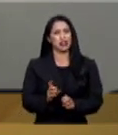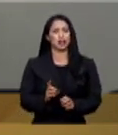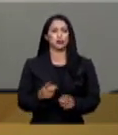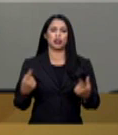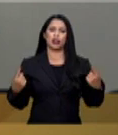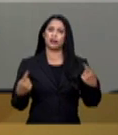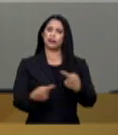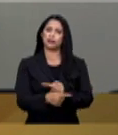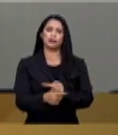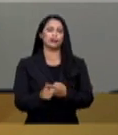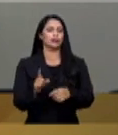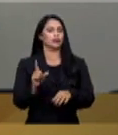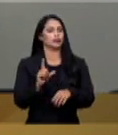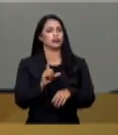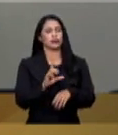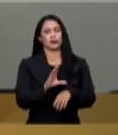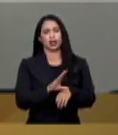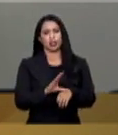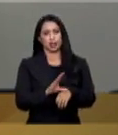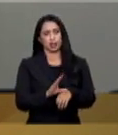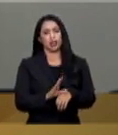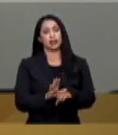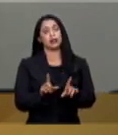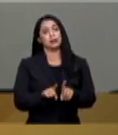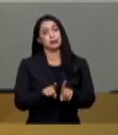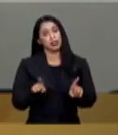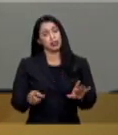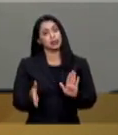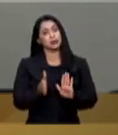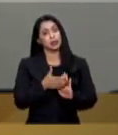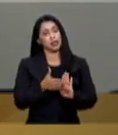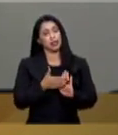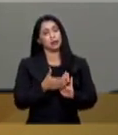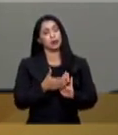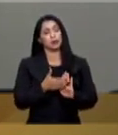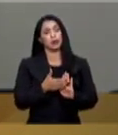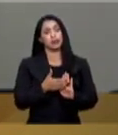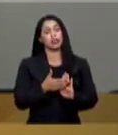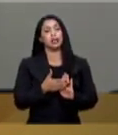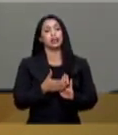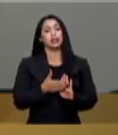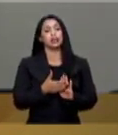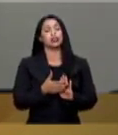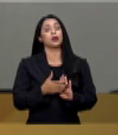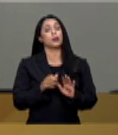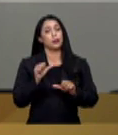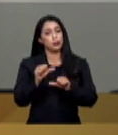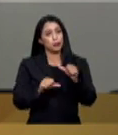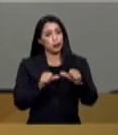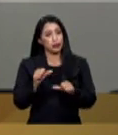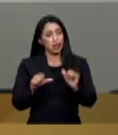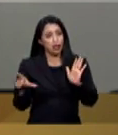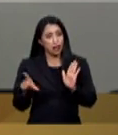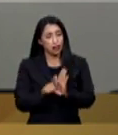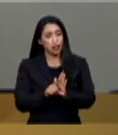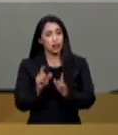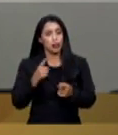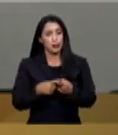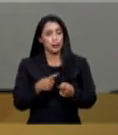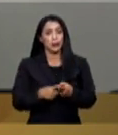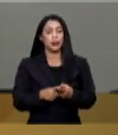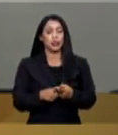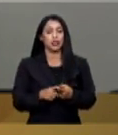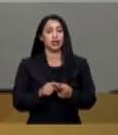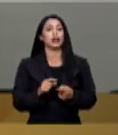de constitucionalidade, como a proposta do ministro Nunes Marques de modulação, porque o sistema socioeducativo é